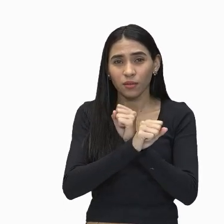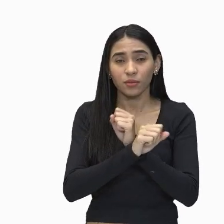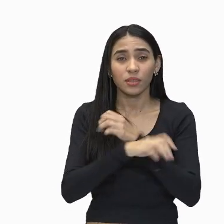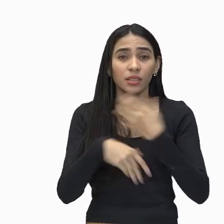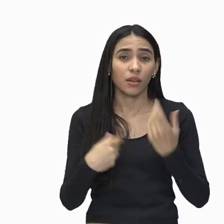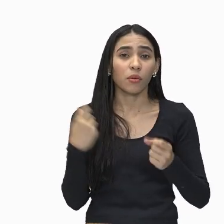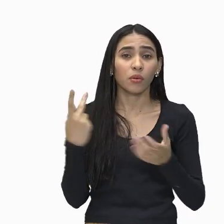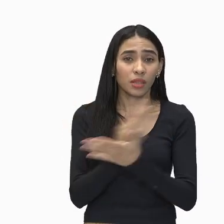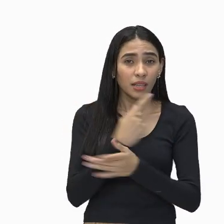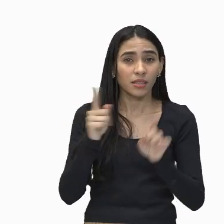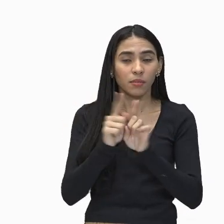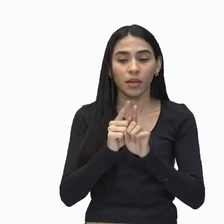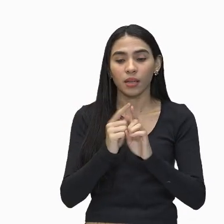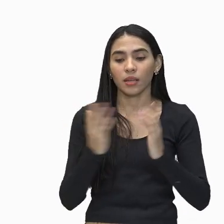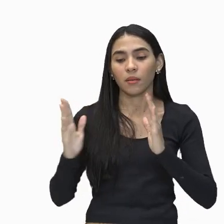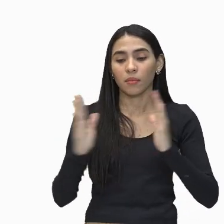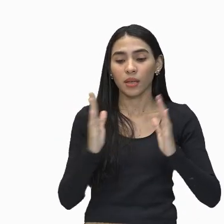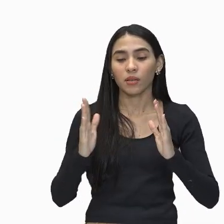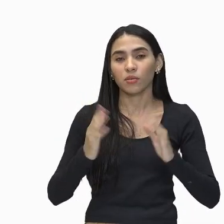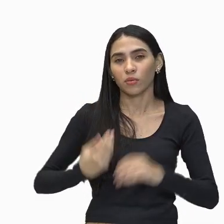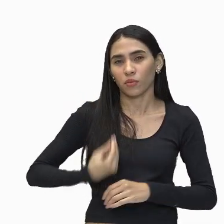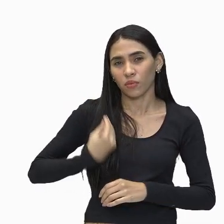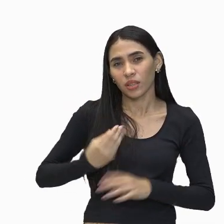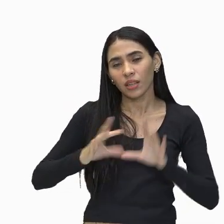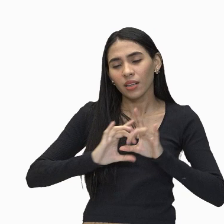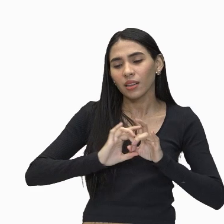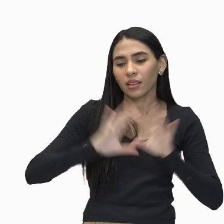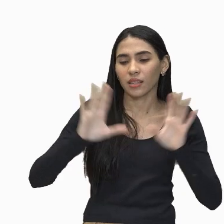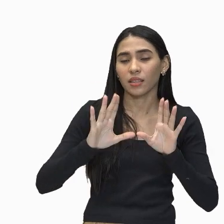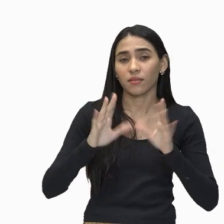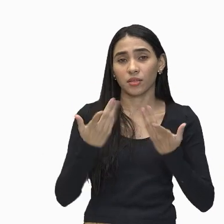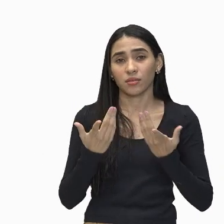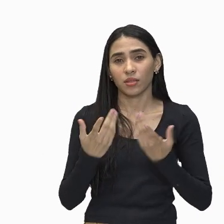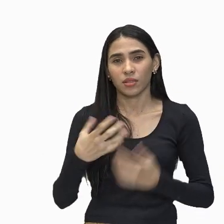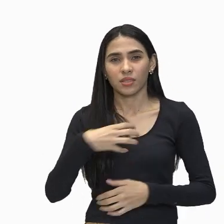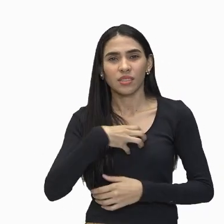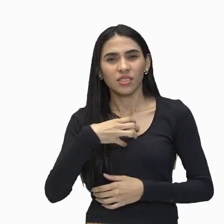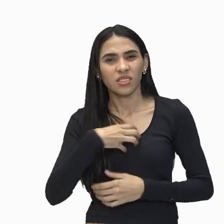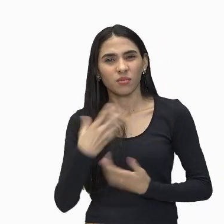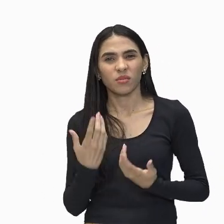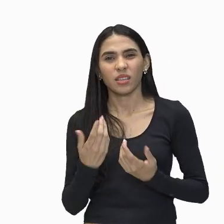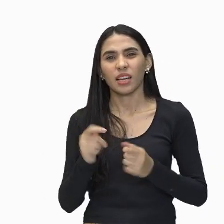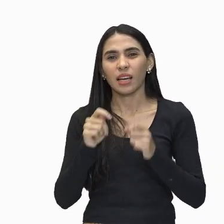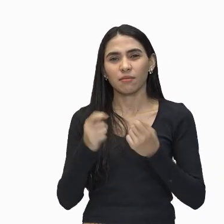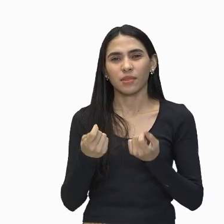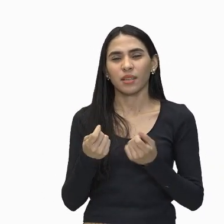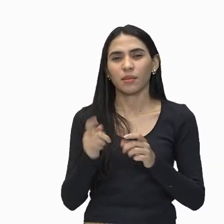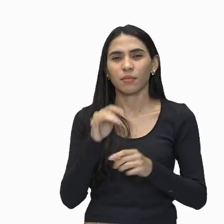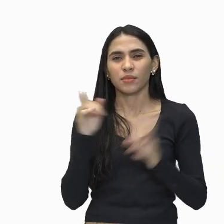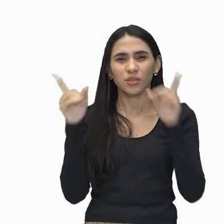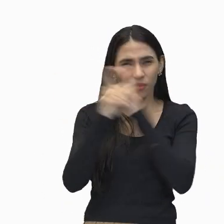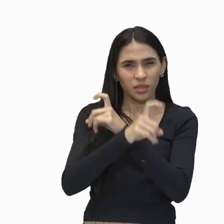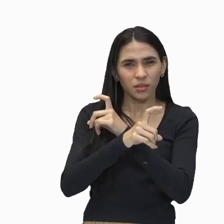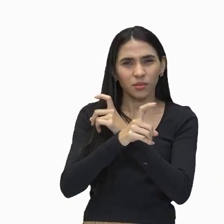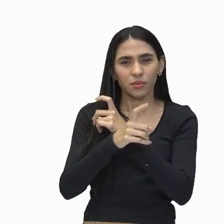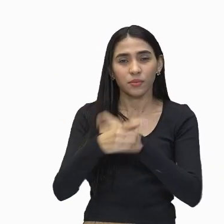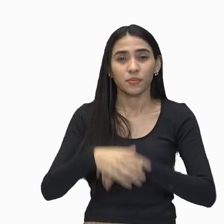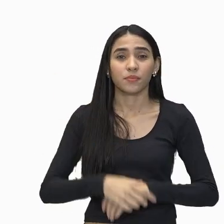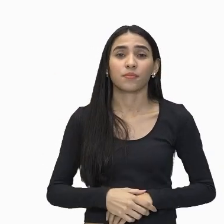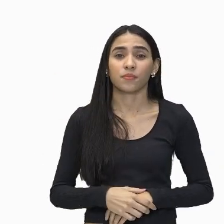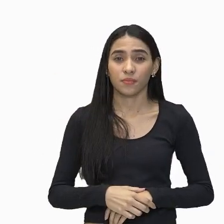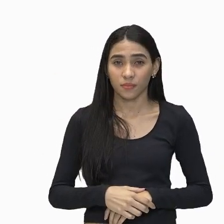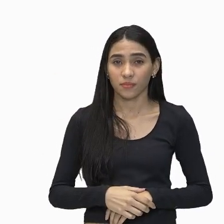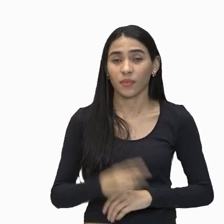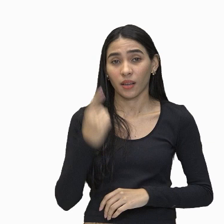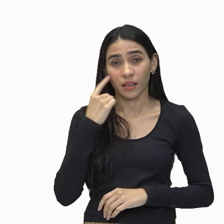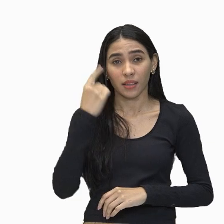momentos na vida nós não somos mais livres, em alguns momentos na vida nós nos sentimos mais escravizados. É isso aí, é